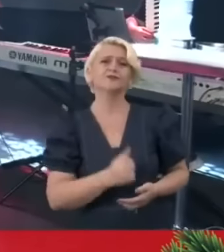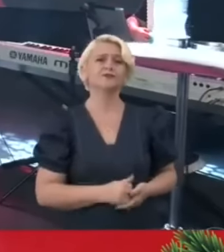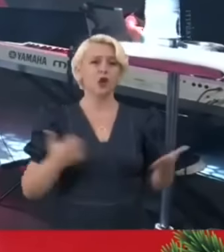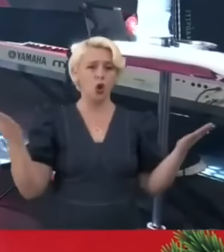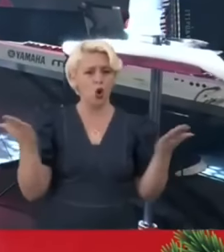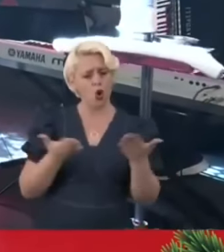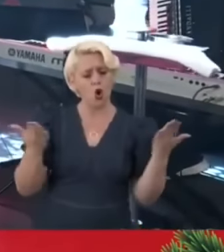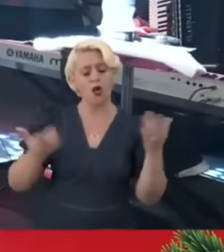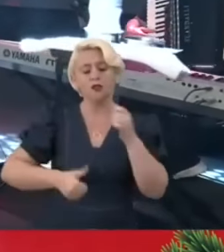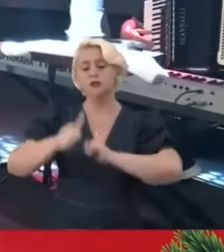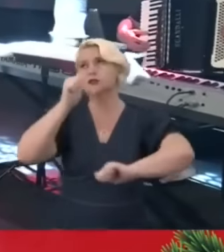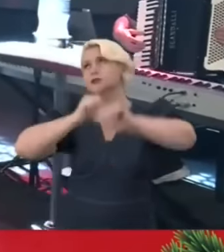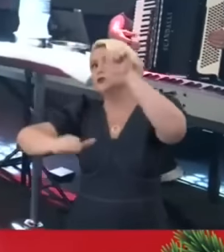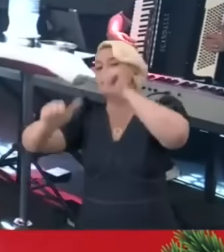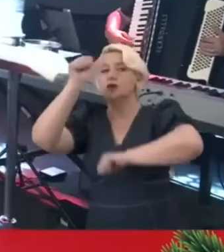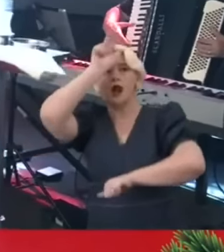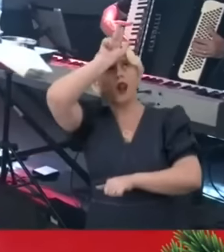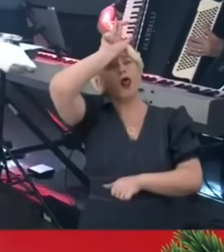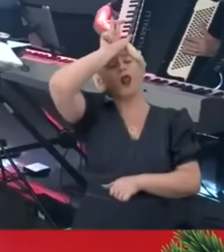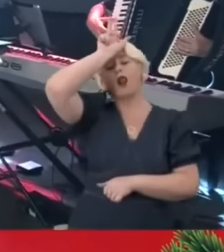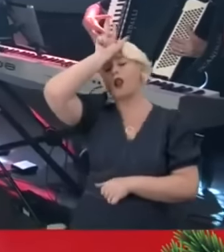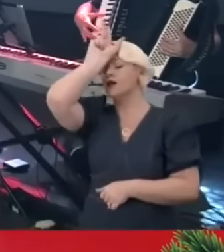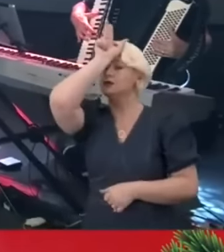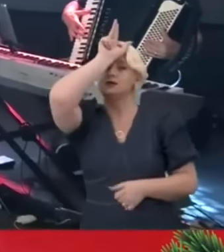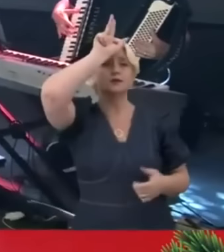hoje vou embriagar-me.